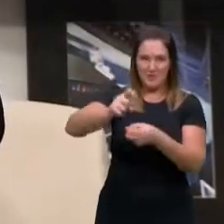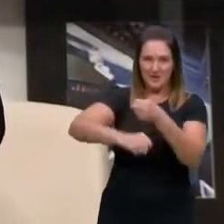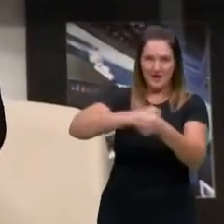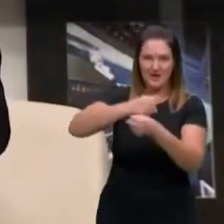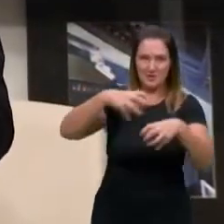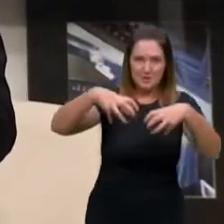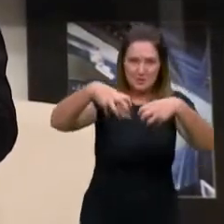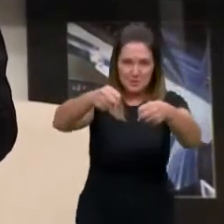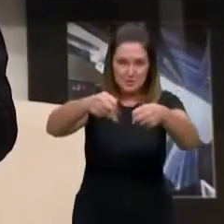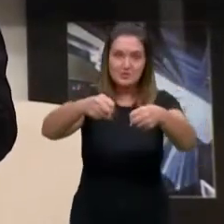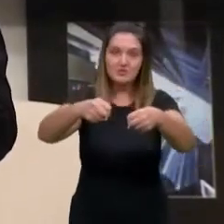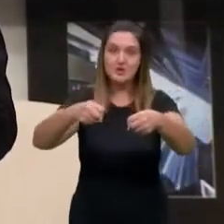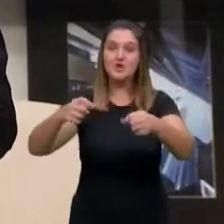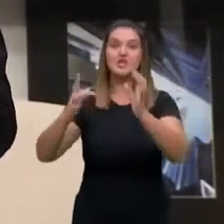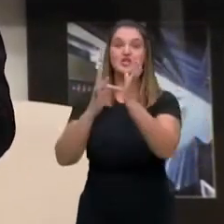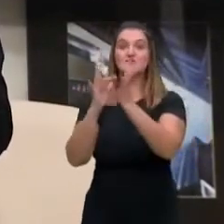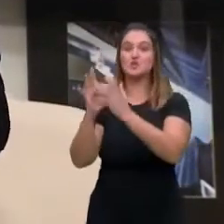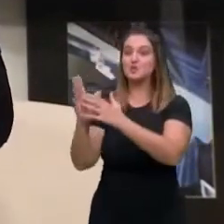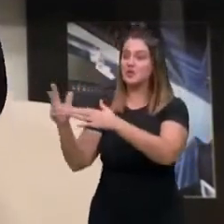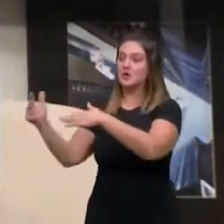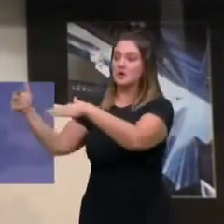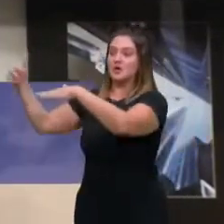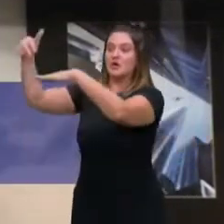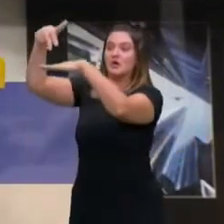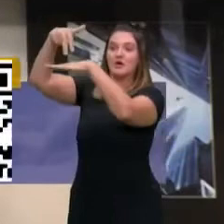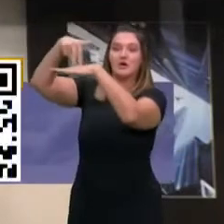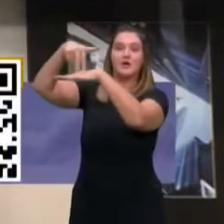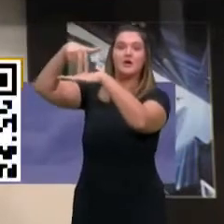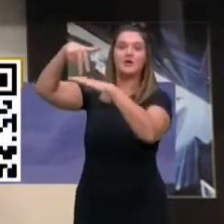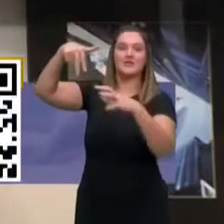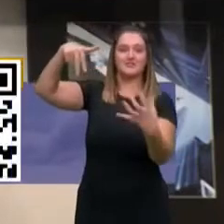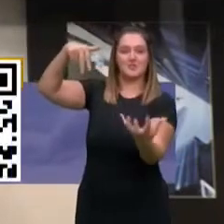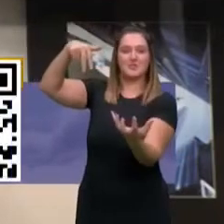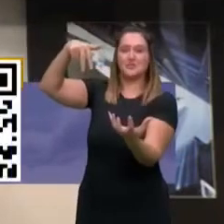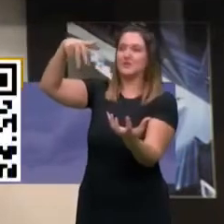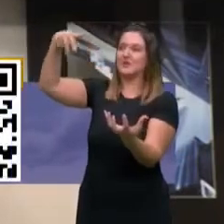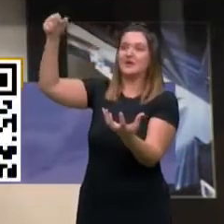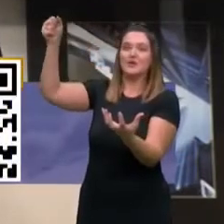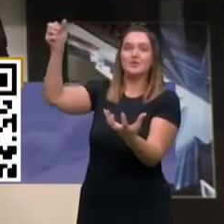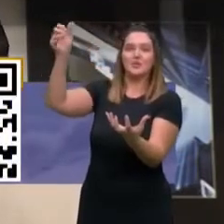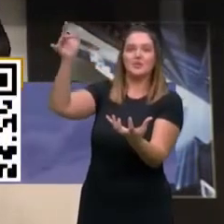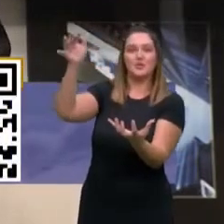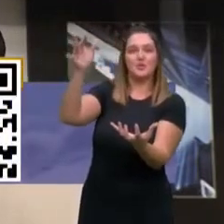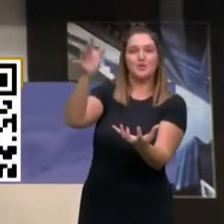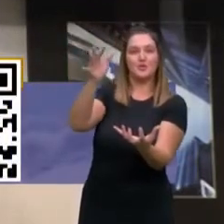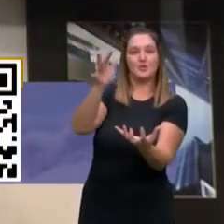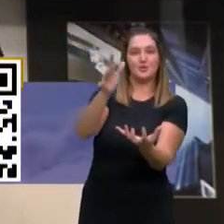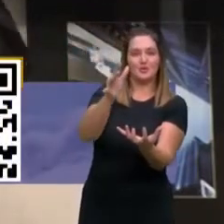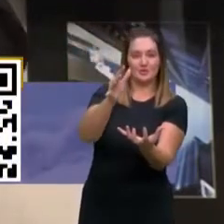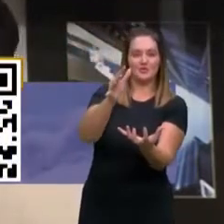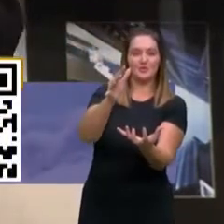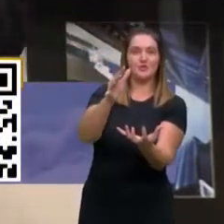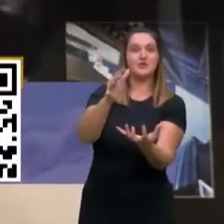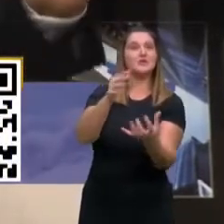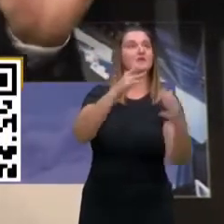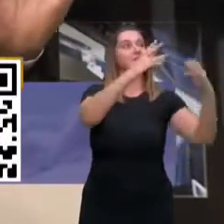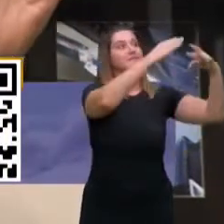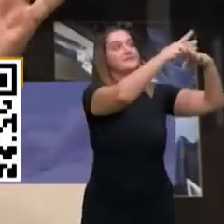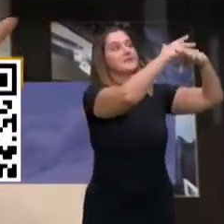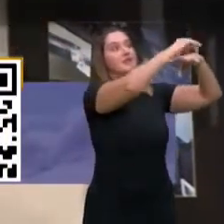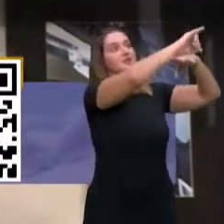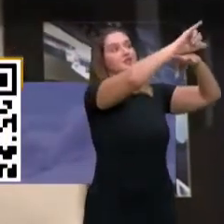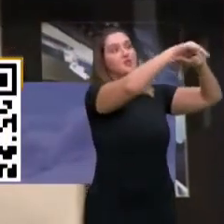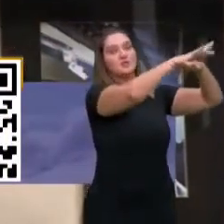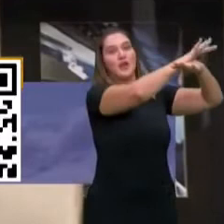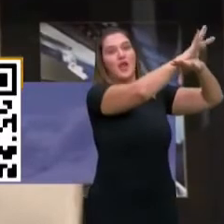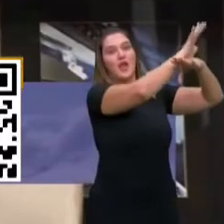1000 anos, será iluminado. Entendeu? Pela presença de Jesus, da Santa Cidade e pelo poder de Deus, é claro. Então esse planeta vai ser